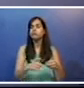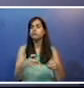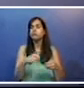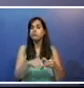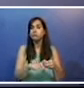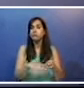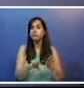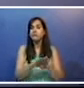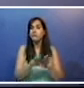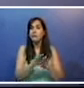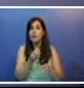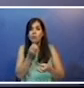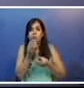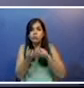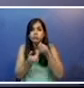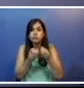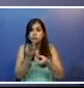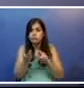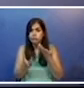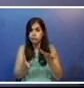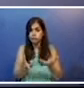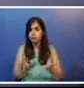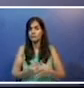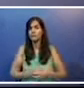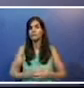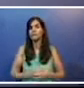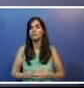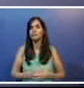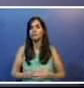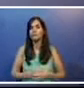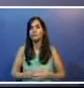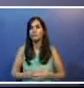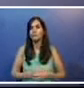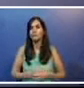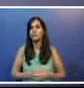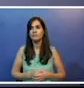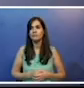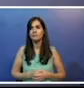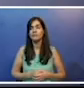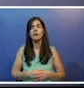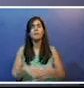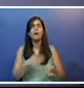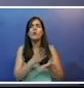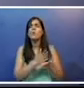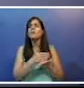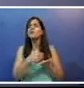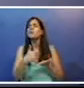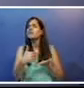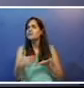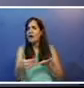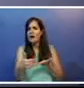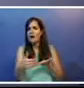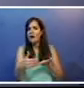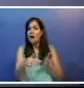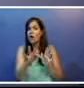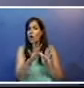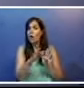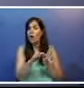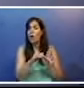eles também, pois, porque, etc. E para introduzir a conclusão, dar início à